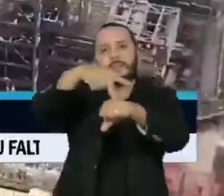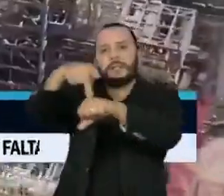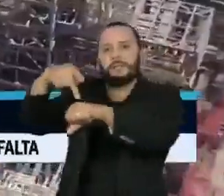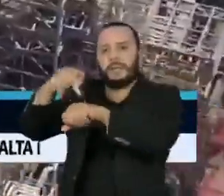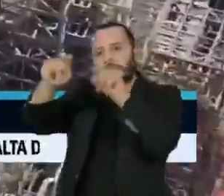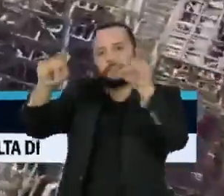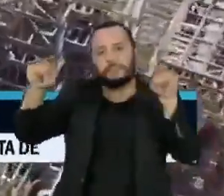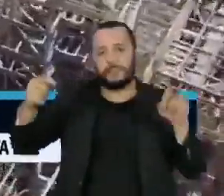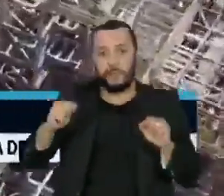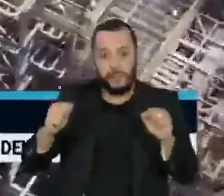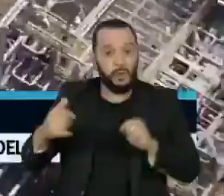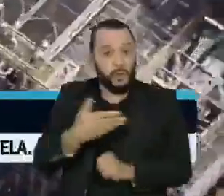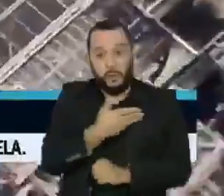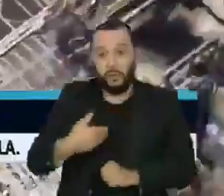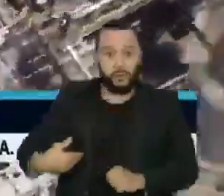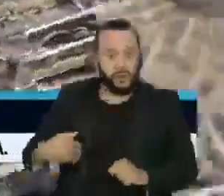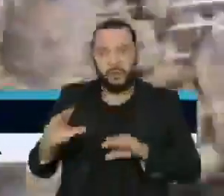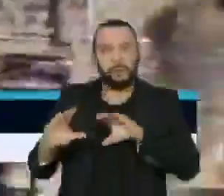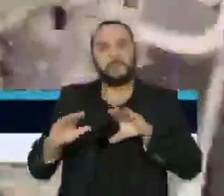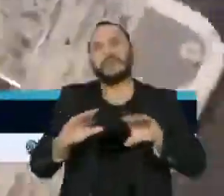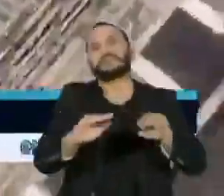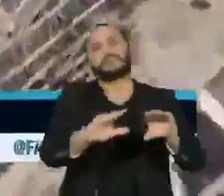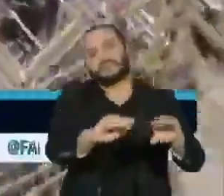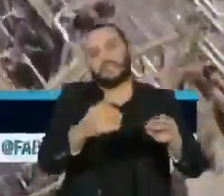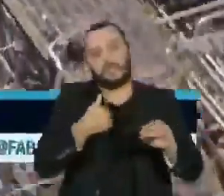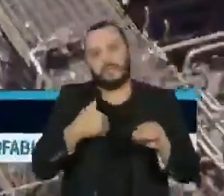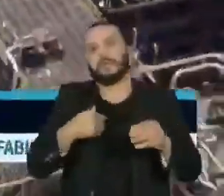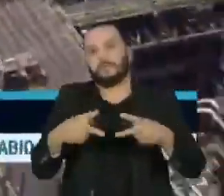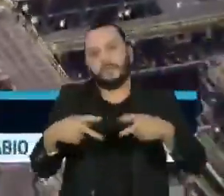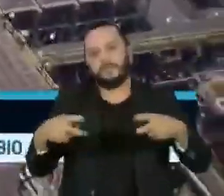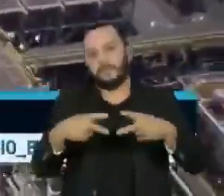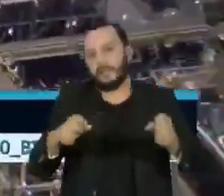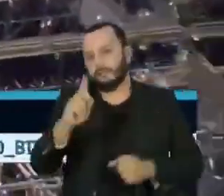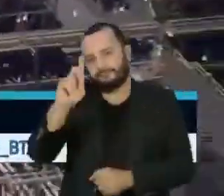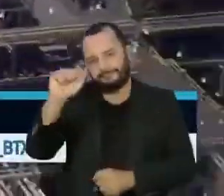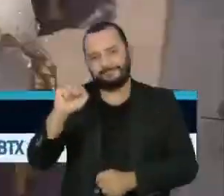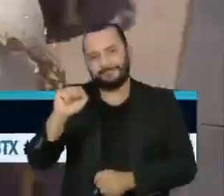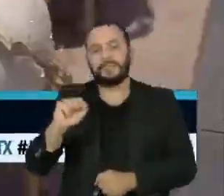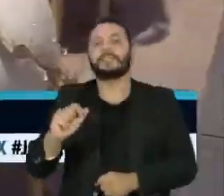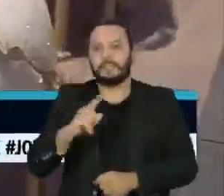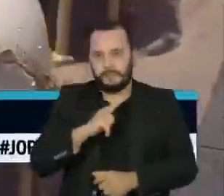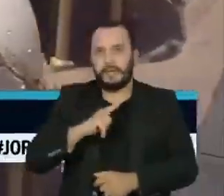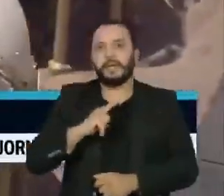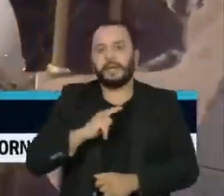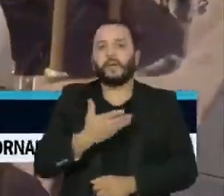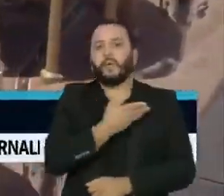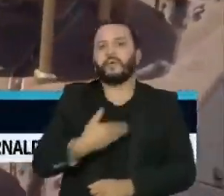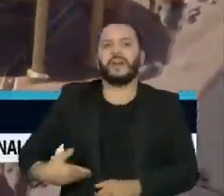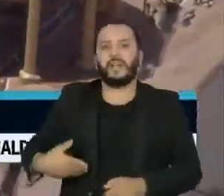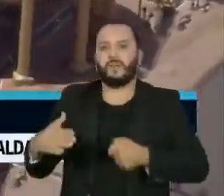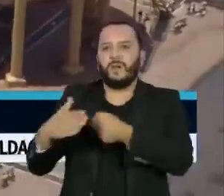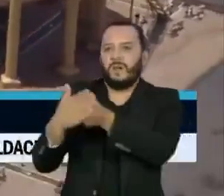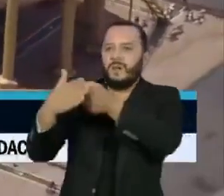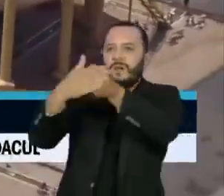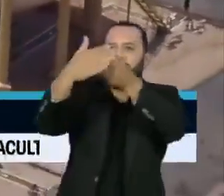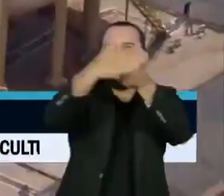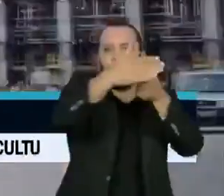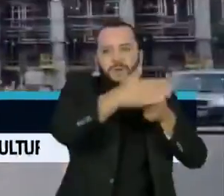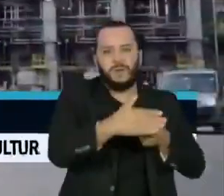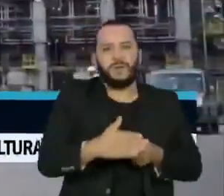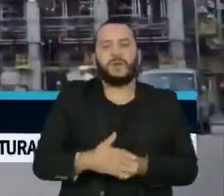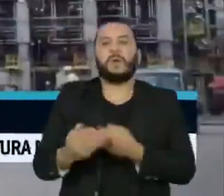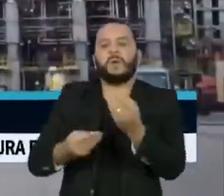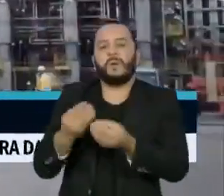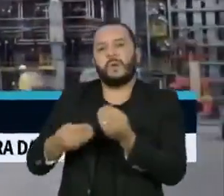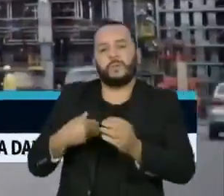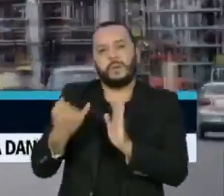que não pretende intervir na política de reajustes da Petrobras e vem pressionando os governadores para rever os tributos